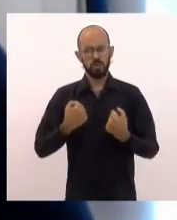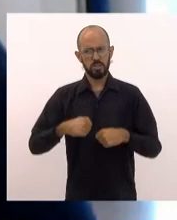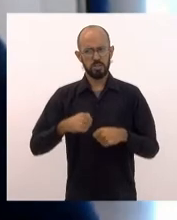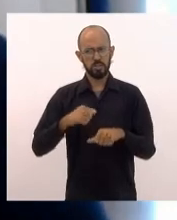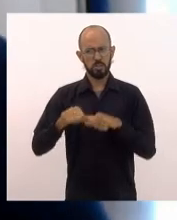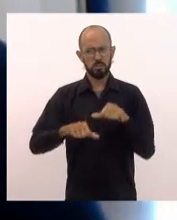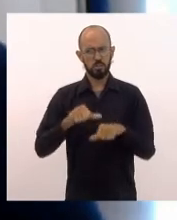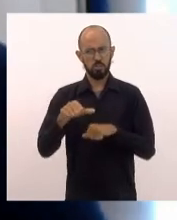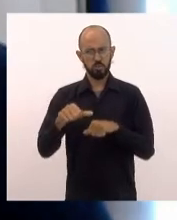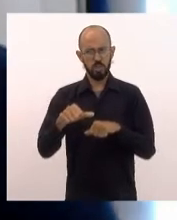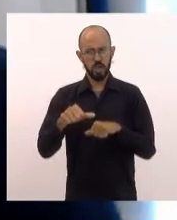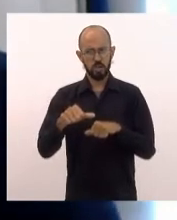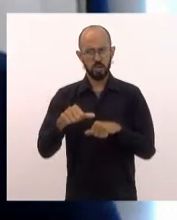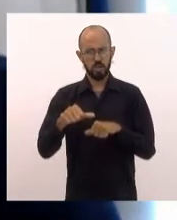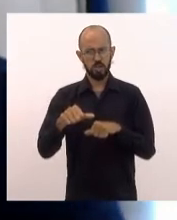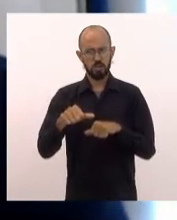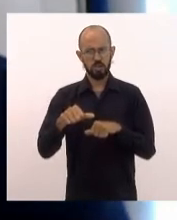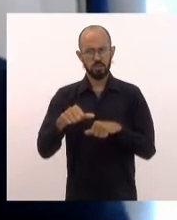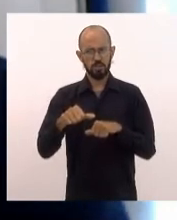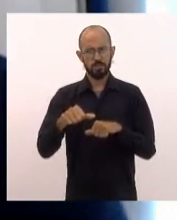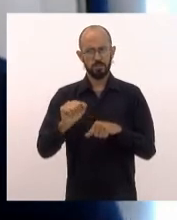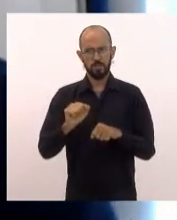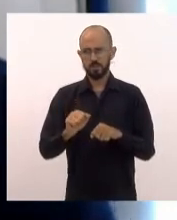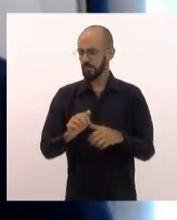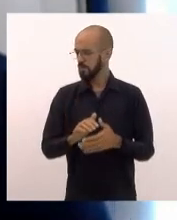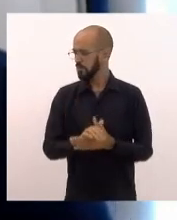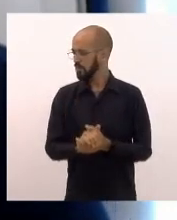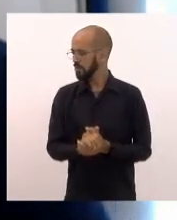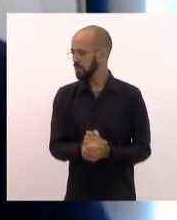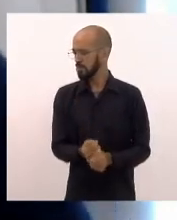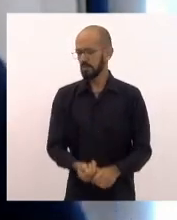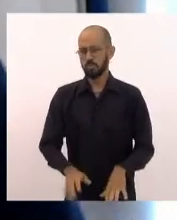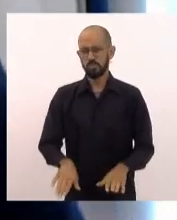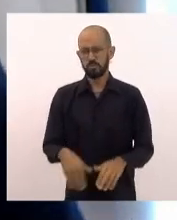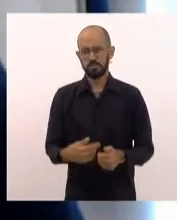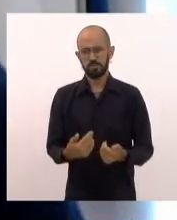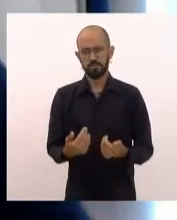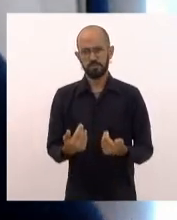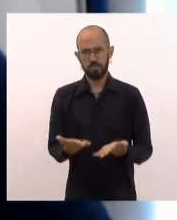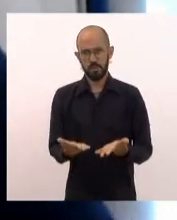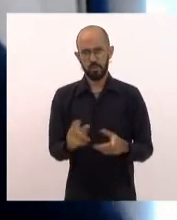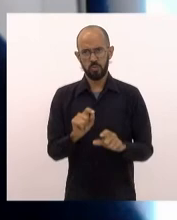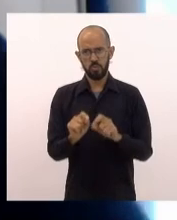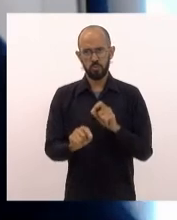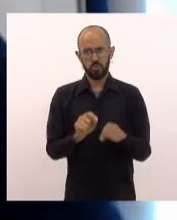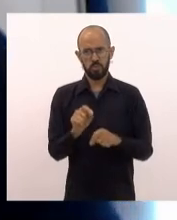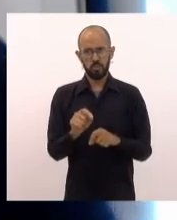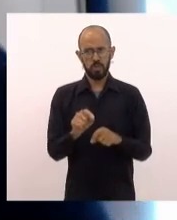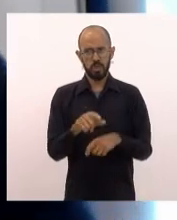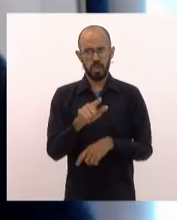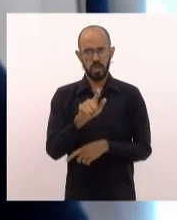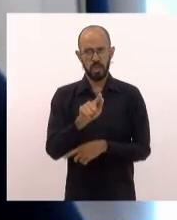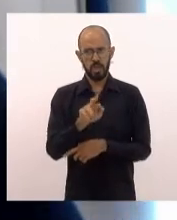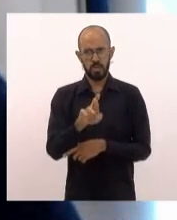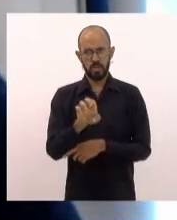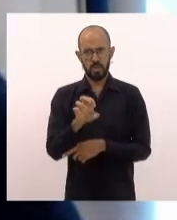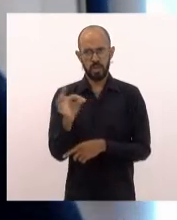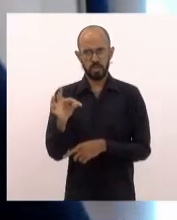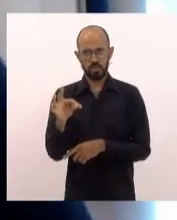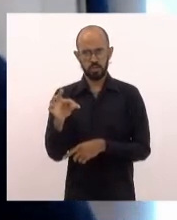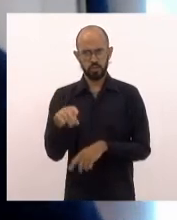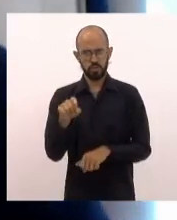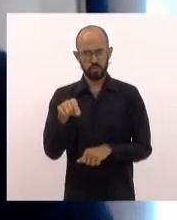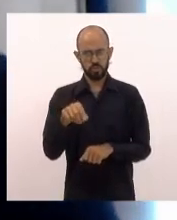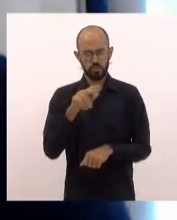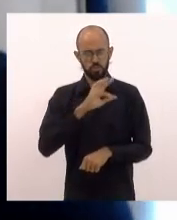e ter uma política de valorização dos profissionais de educação. Assim como a gente tem debatido a Gretchen, né, nos policiais militares,